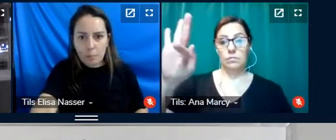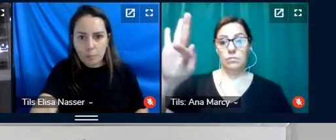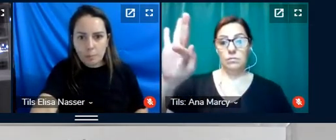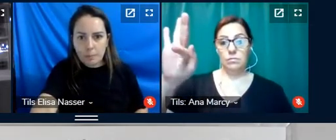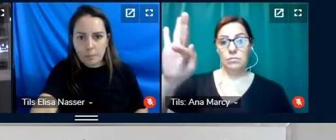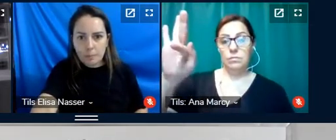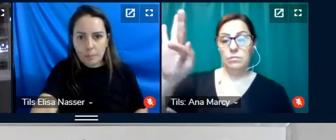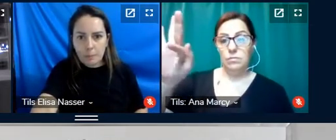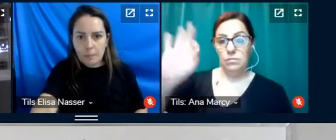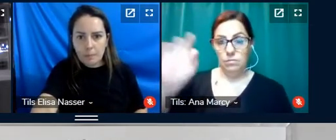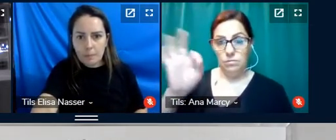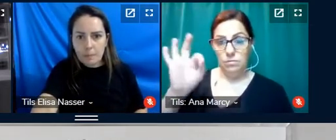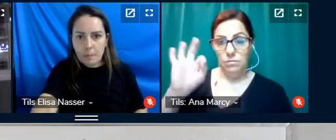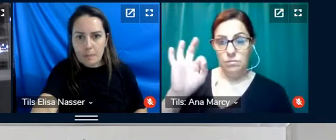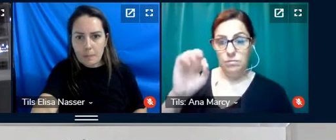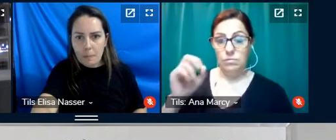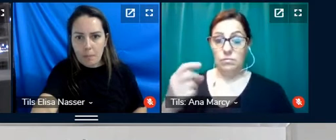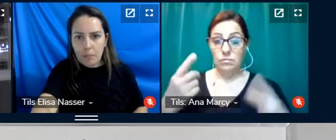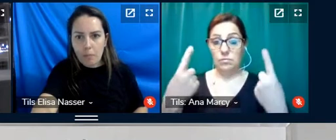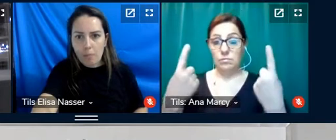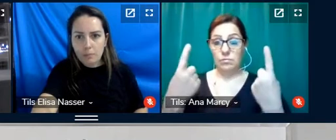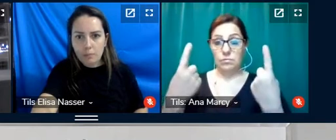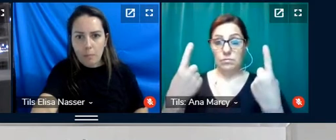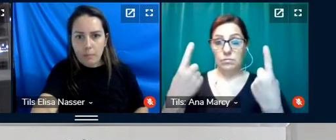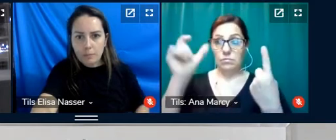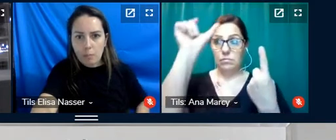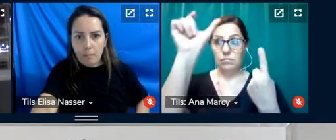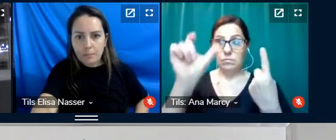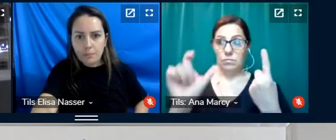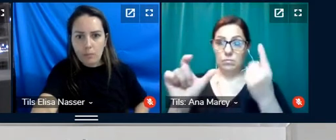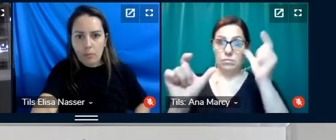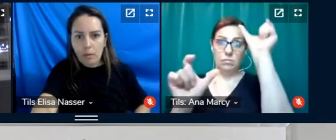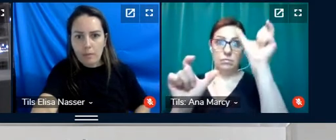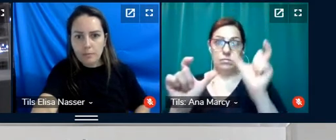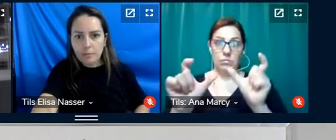Certo? Então, achamos as duas decompostas.